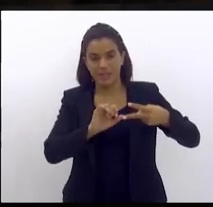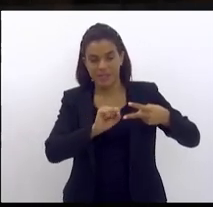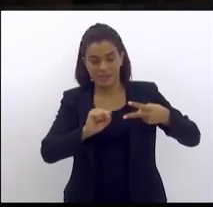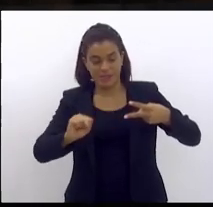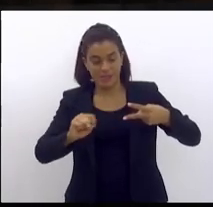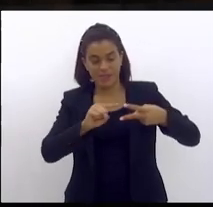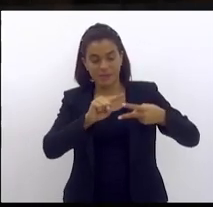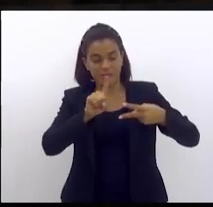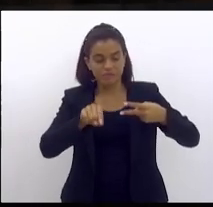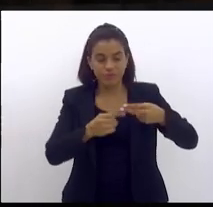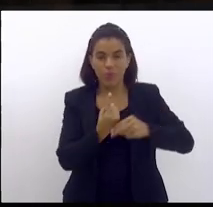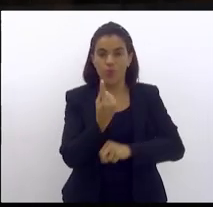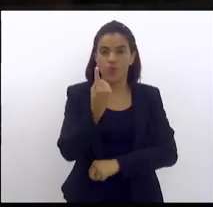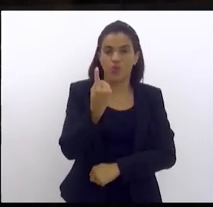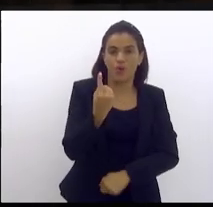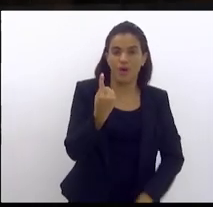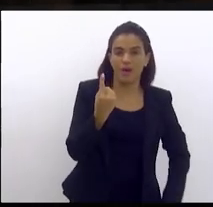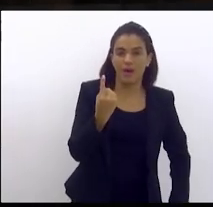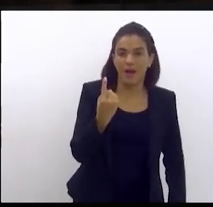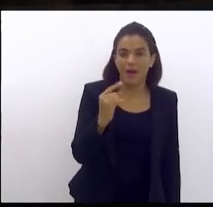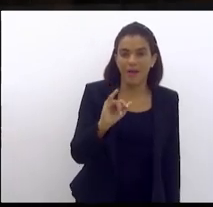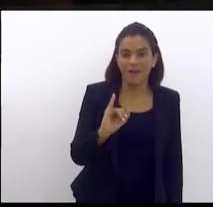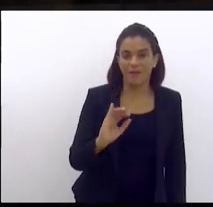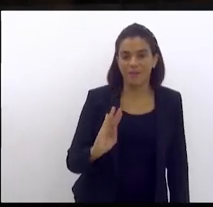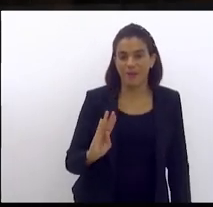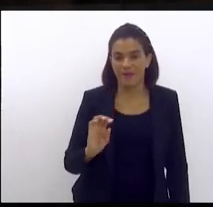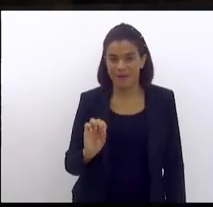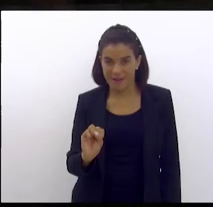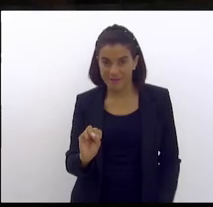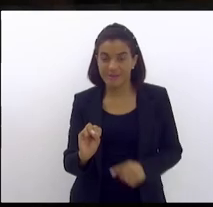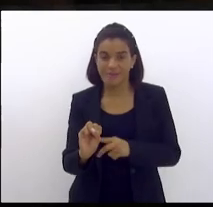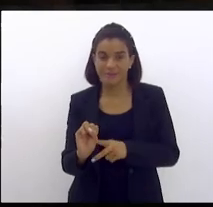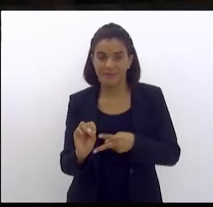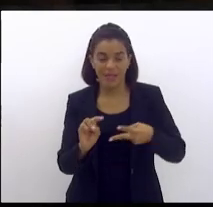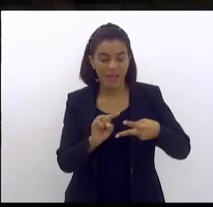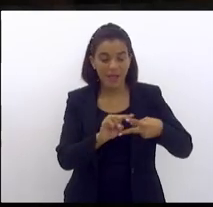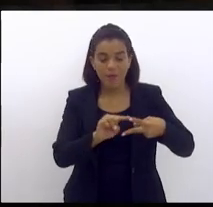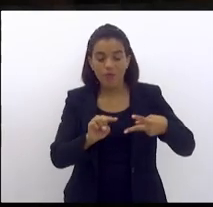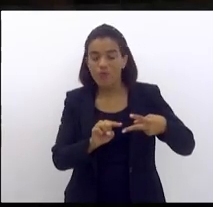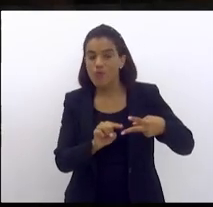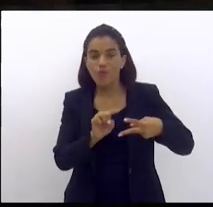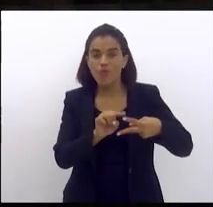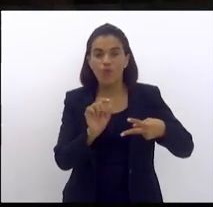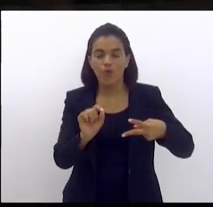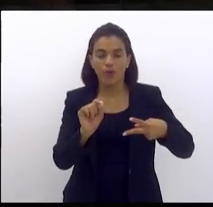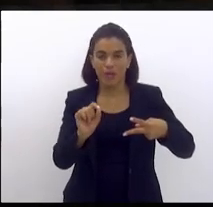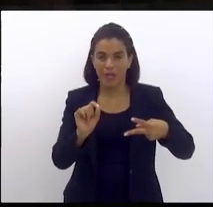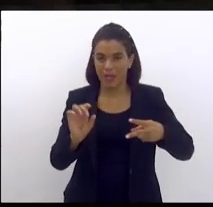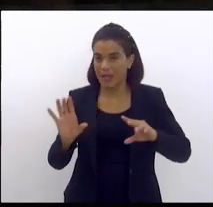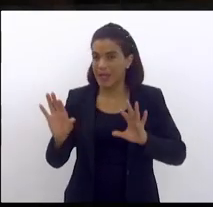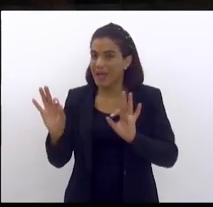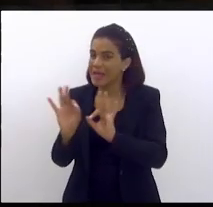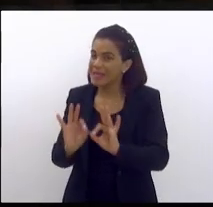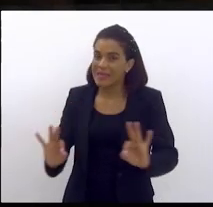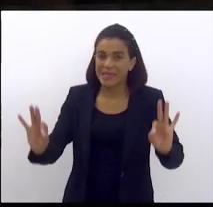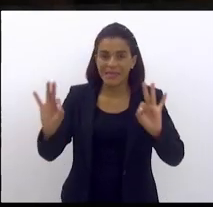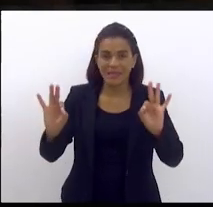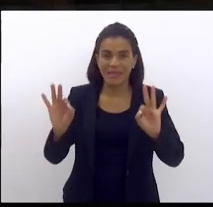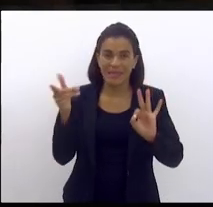equilíbrio ninguém ganhasse e ninguém perdesse e depois as compensações